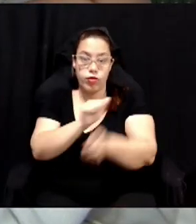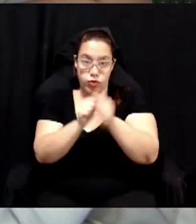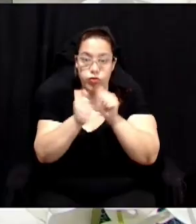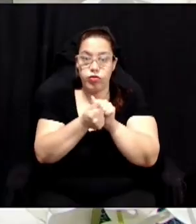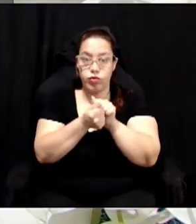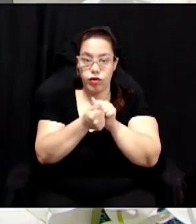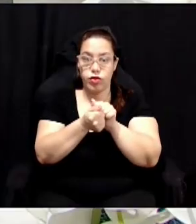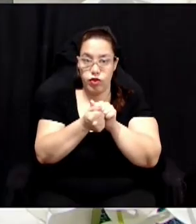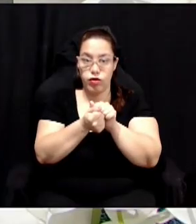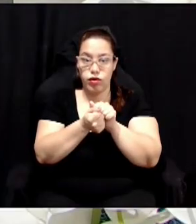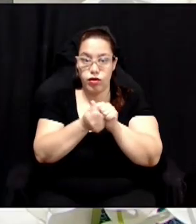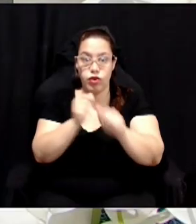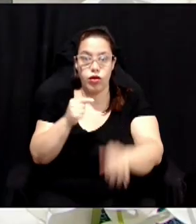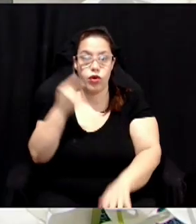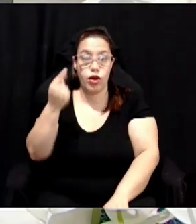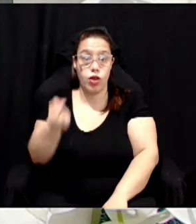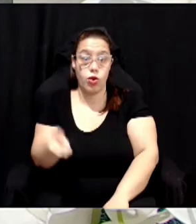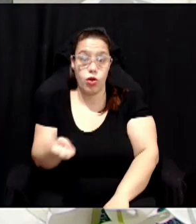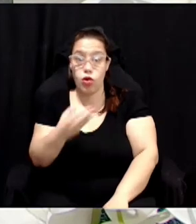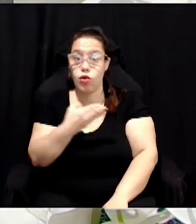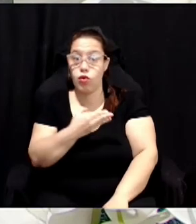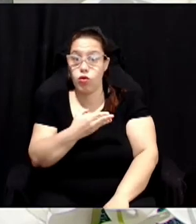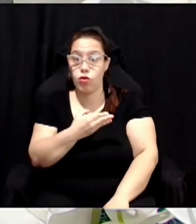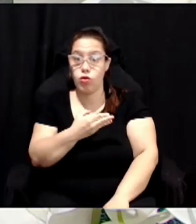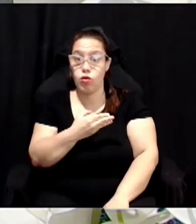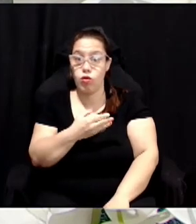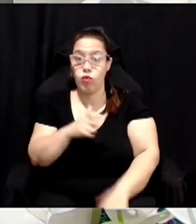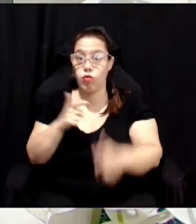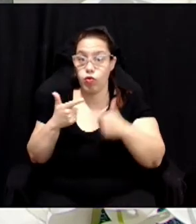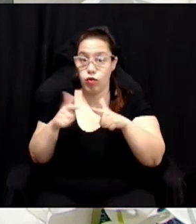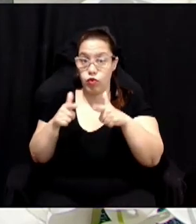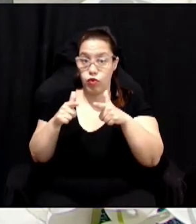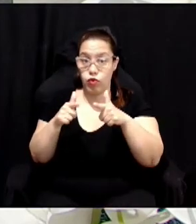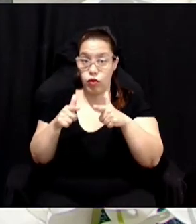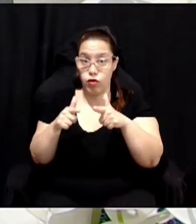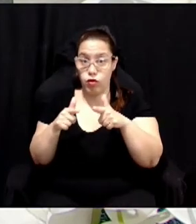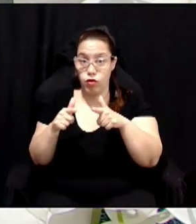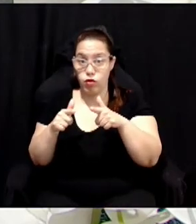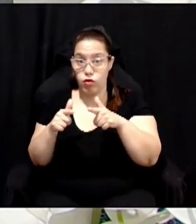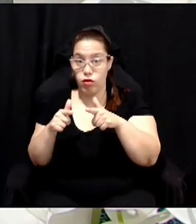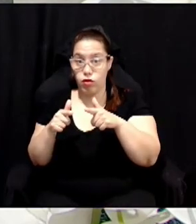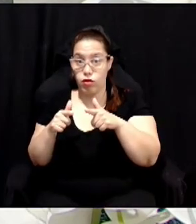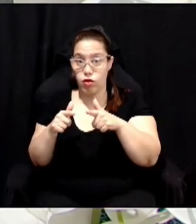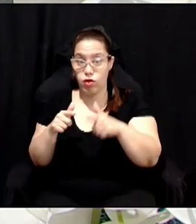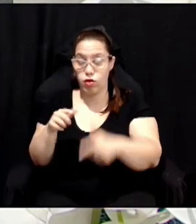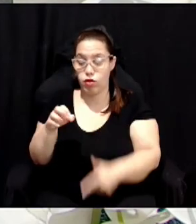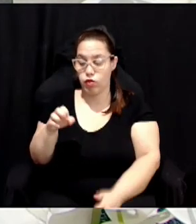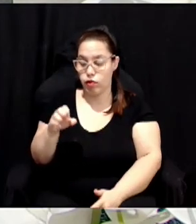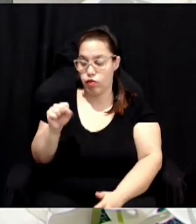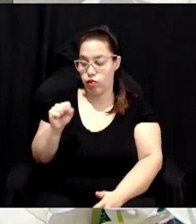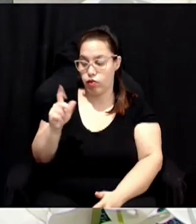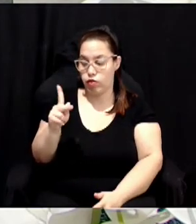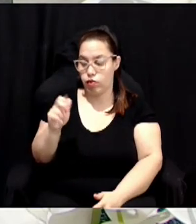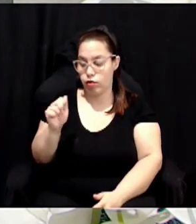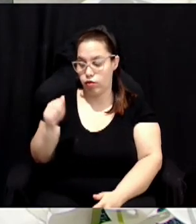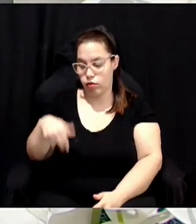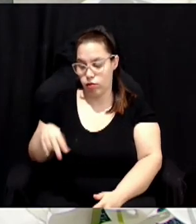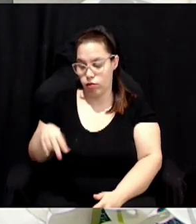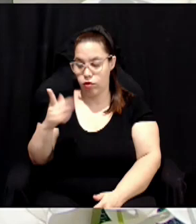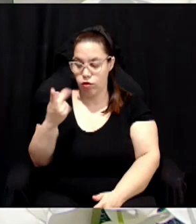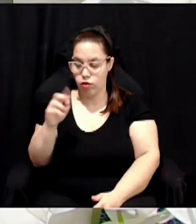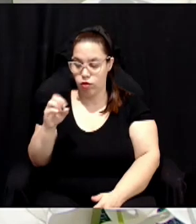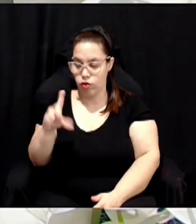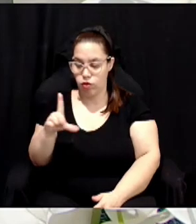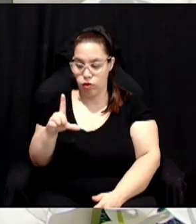E a outra novidade, em língua estrangeira, é o fato de uma obra em espanhol do renomado laureado